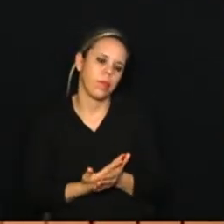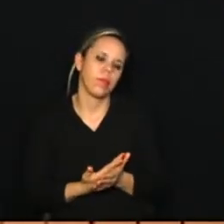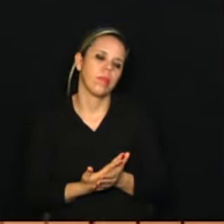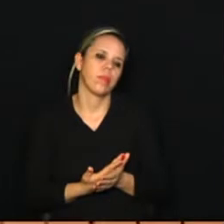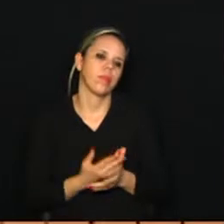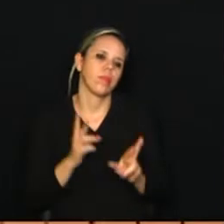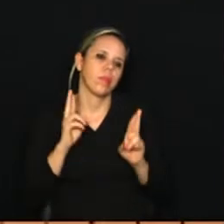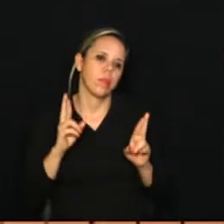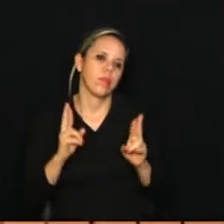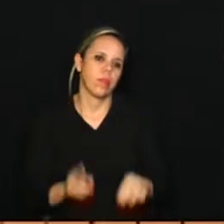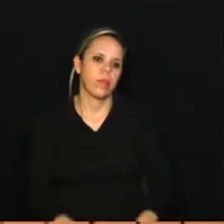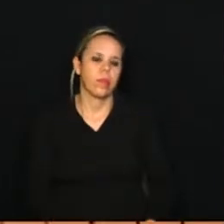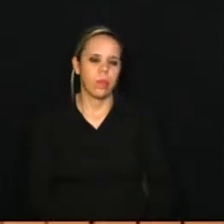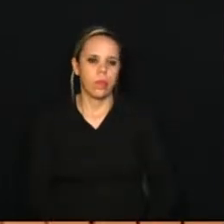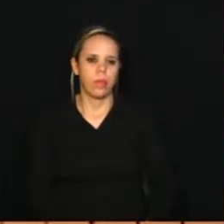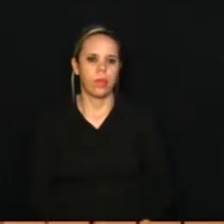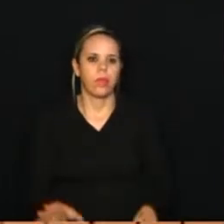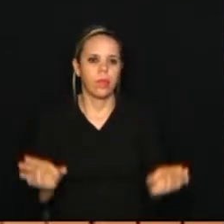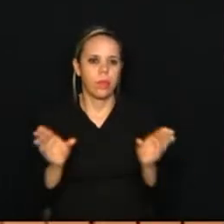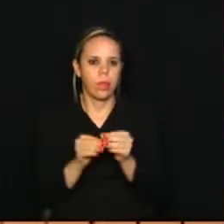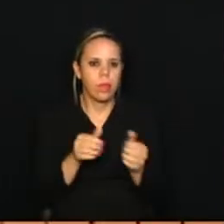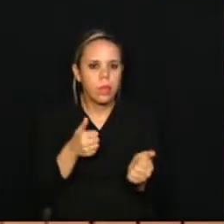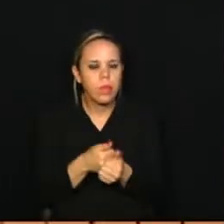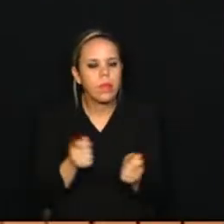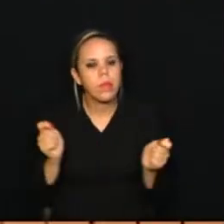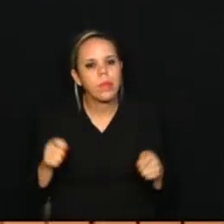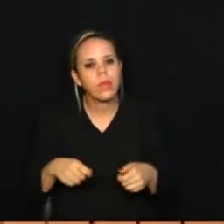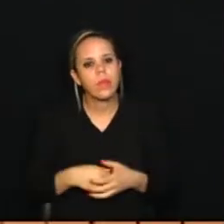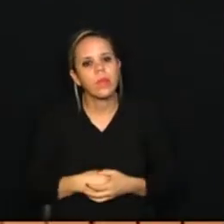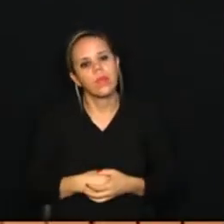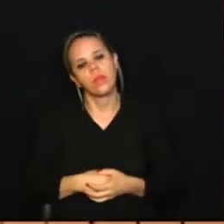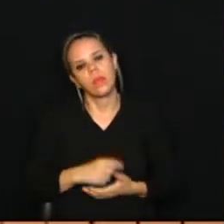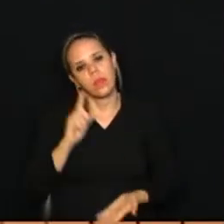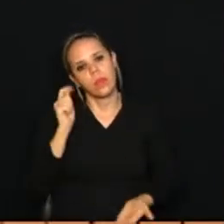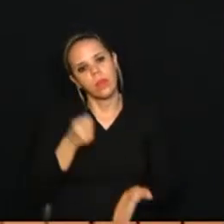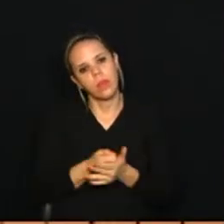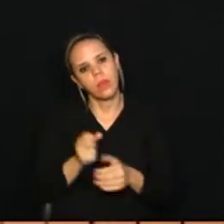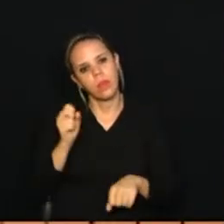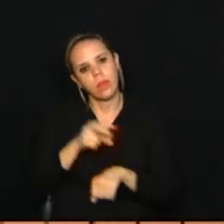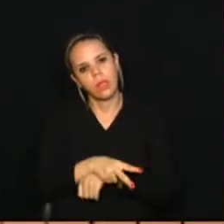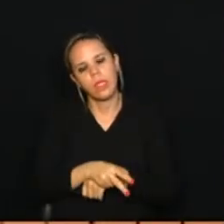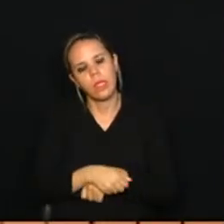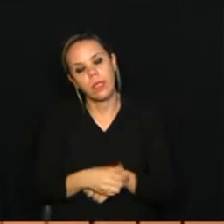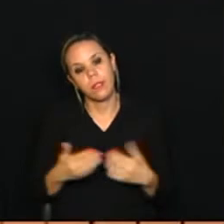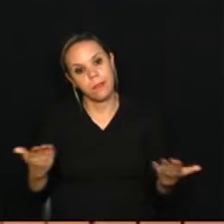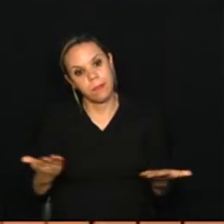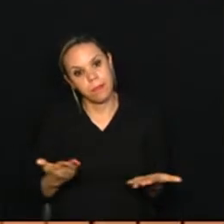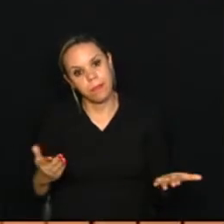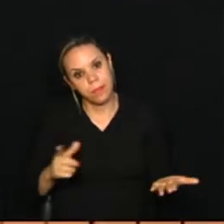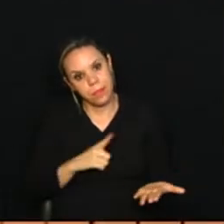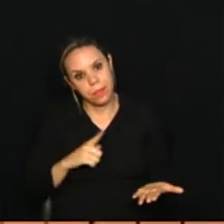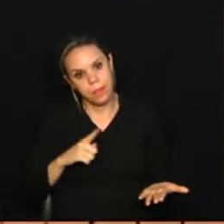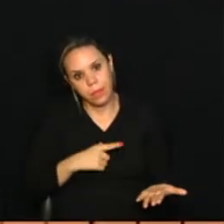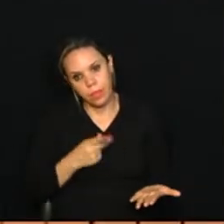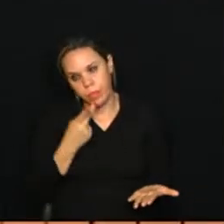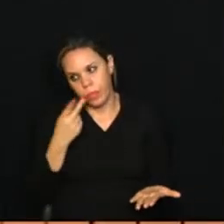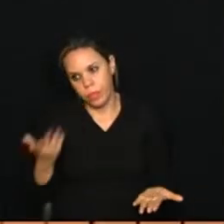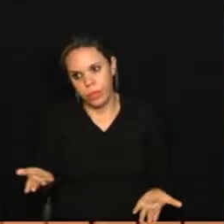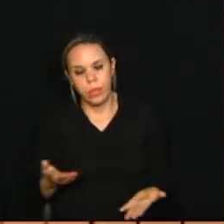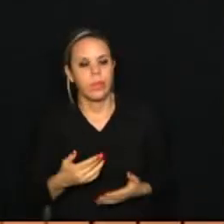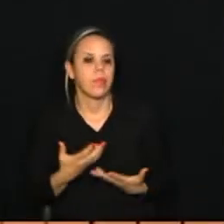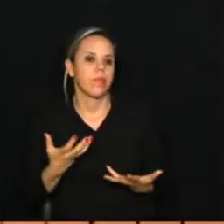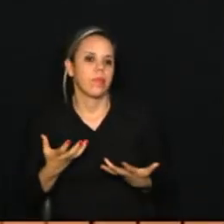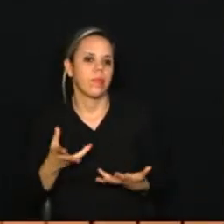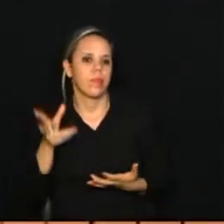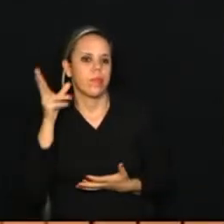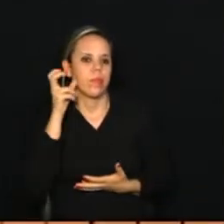espera que seja o mais breve possível, né, para garantir mais vagas, né? Ainda hoje a gente esteve falando sobre isso. Mas eu queria